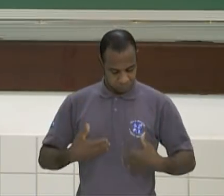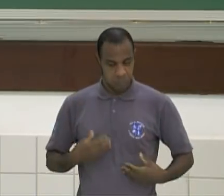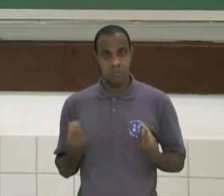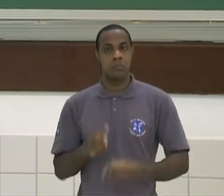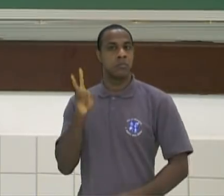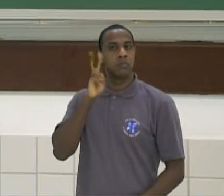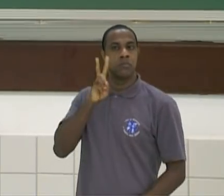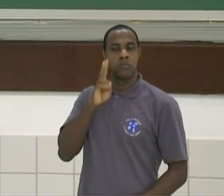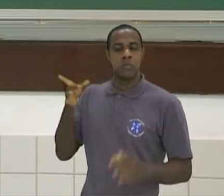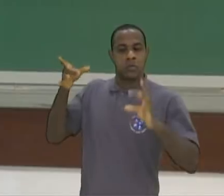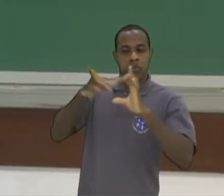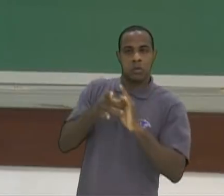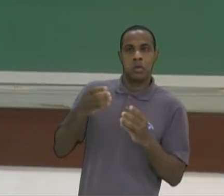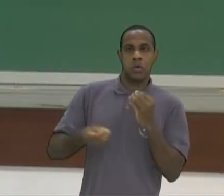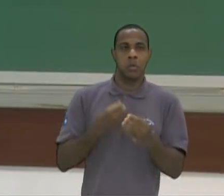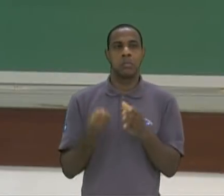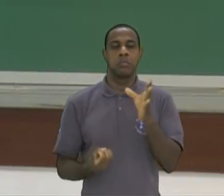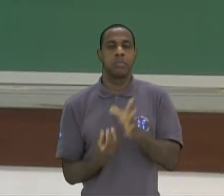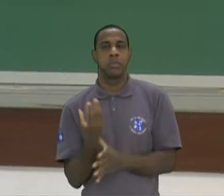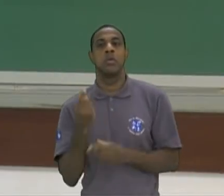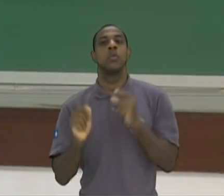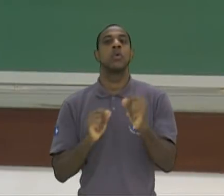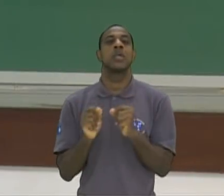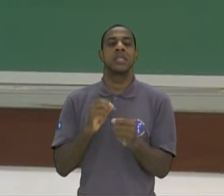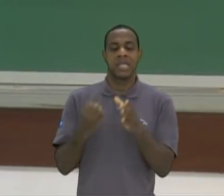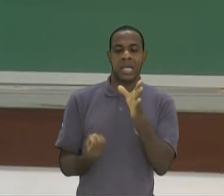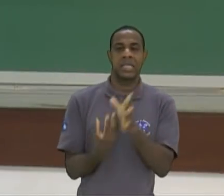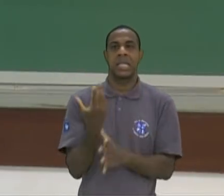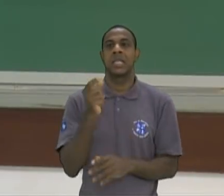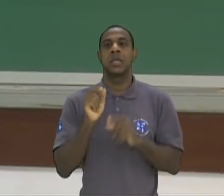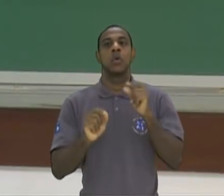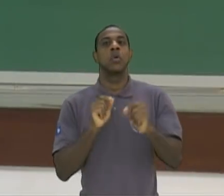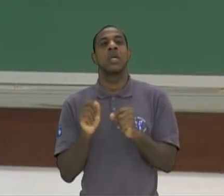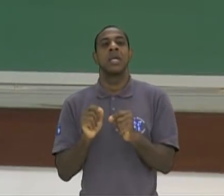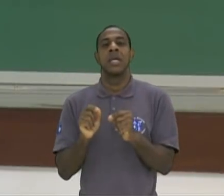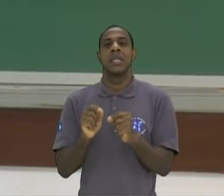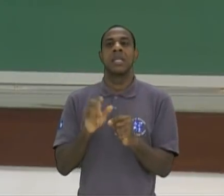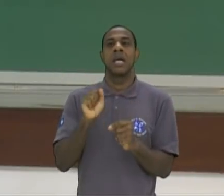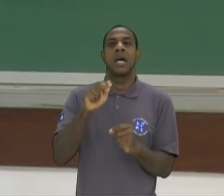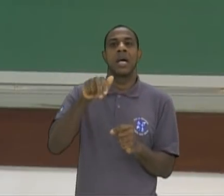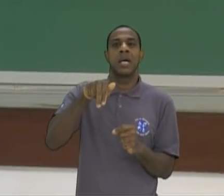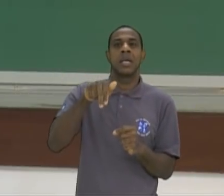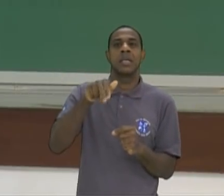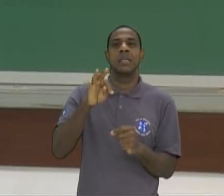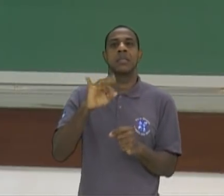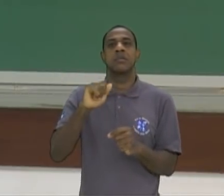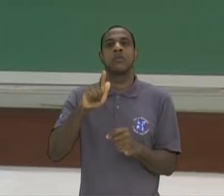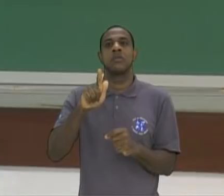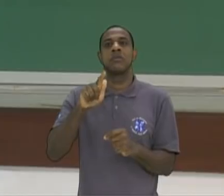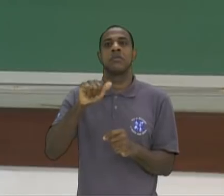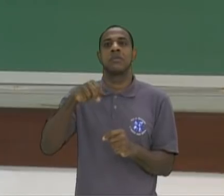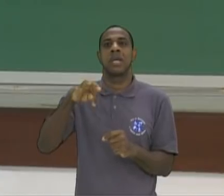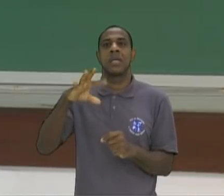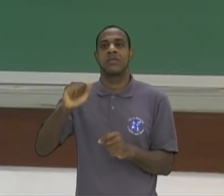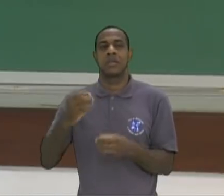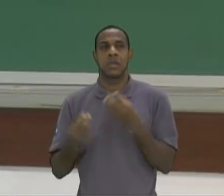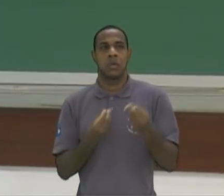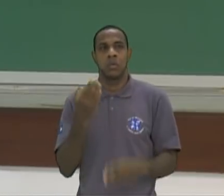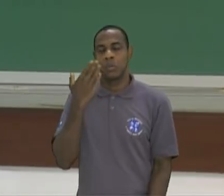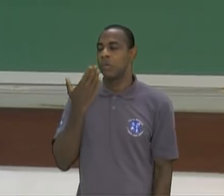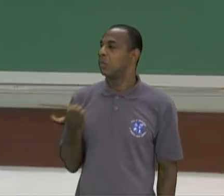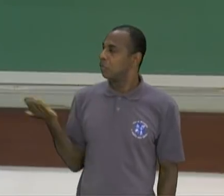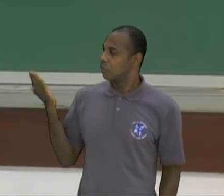histórica, como que surgiu, o porquê da criação da antiginástica, né? Temos o nosso primeiro exercício da aula de